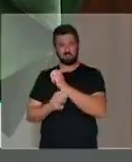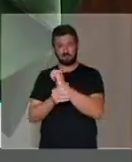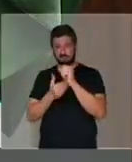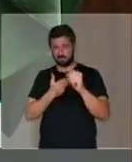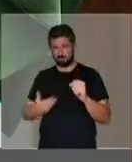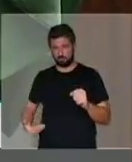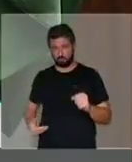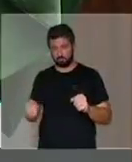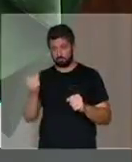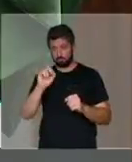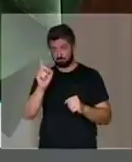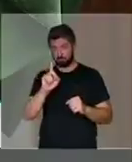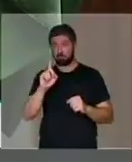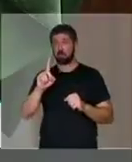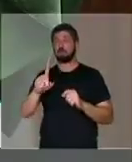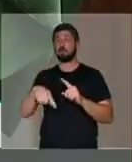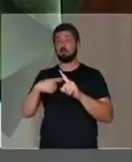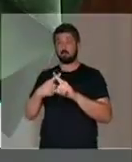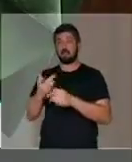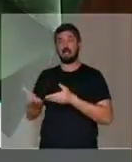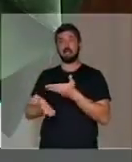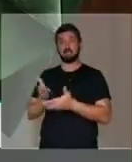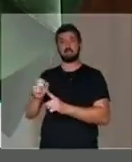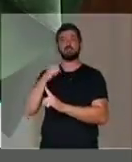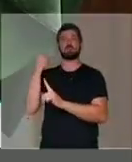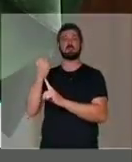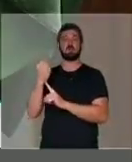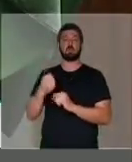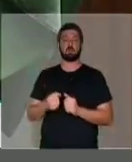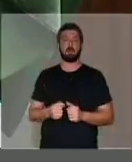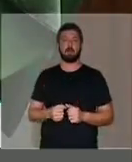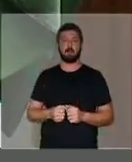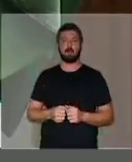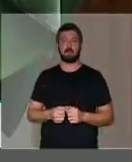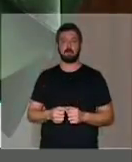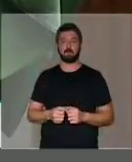pública, mas também devem incluir a área de assistência social.